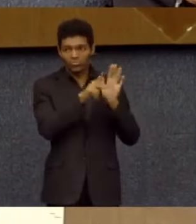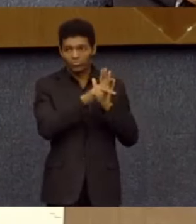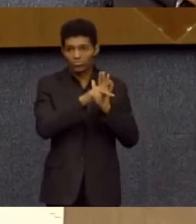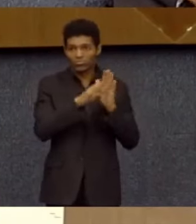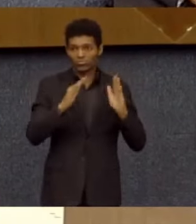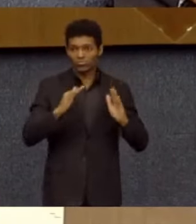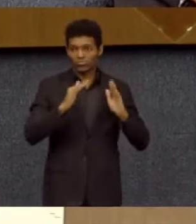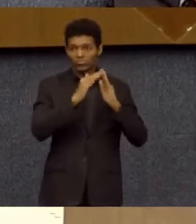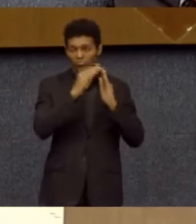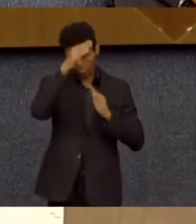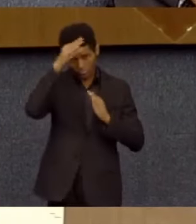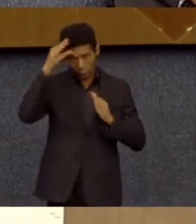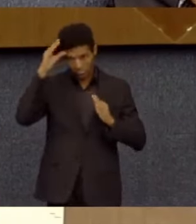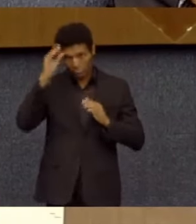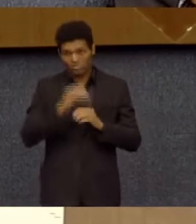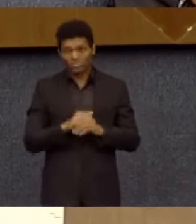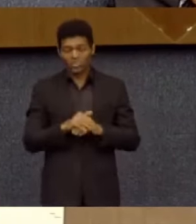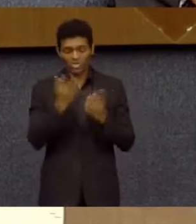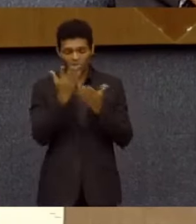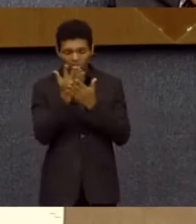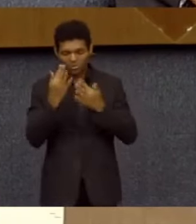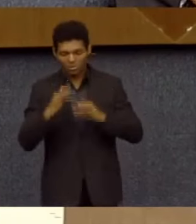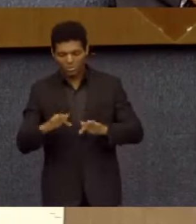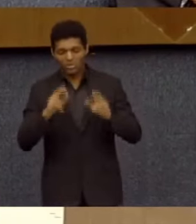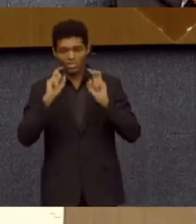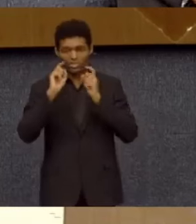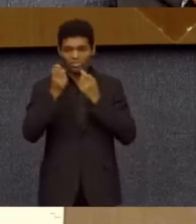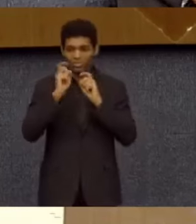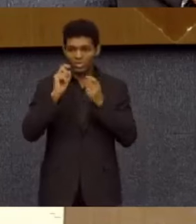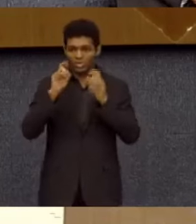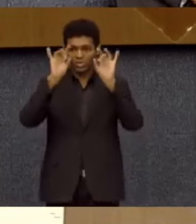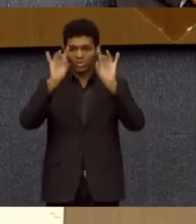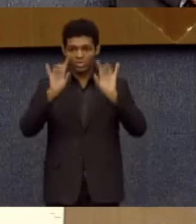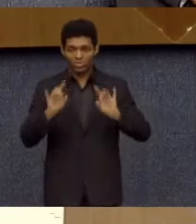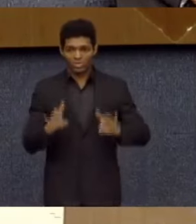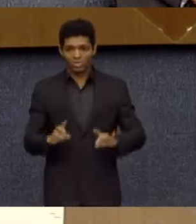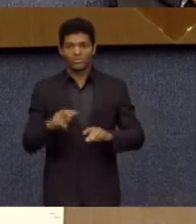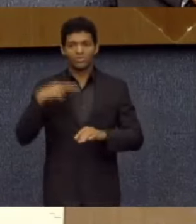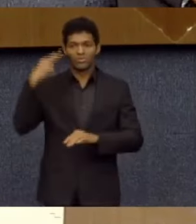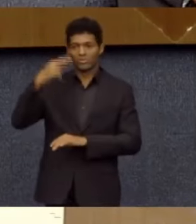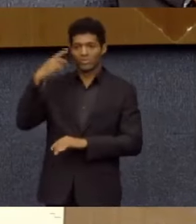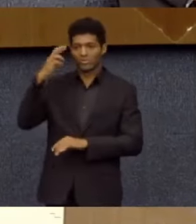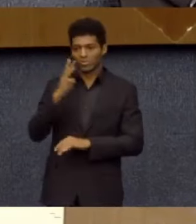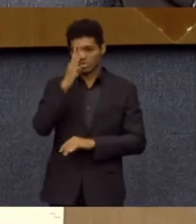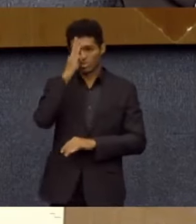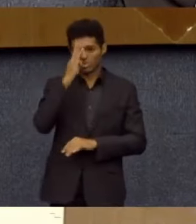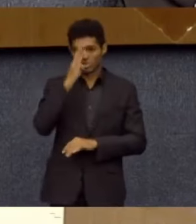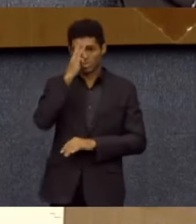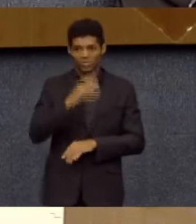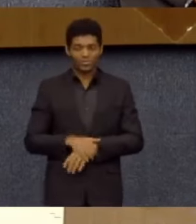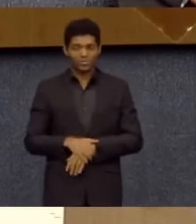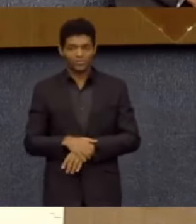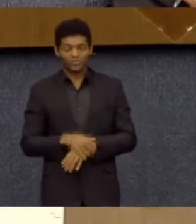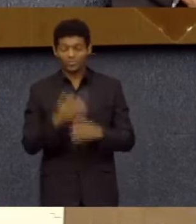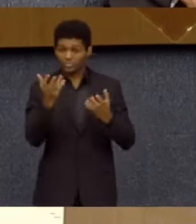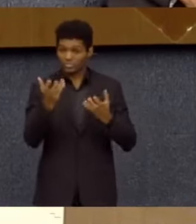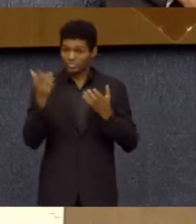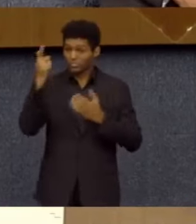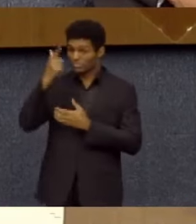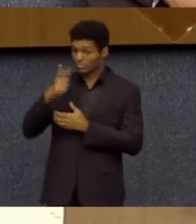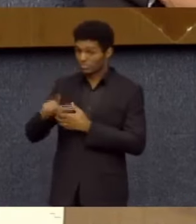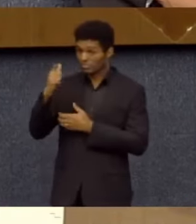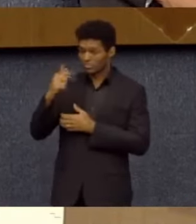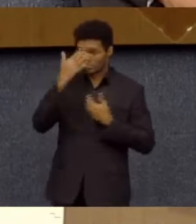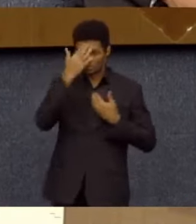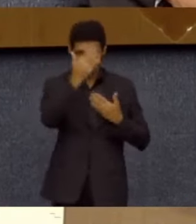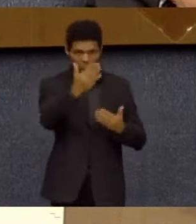Para o encerramento regimental desta reunião solene, o vereador Vanderlei Porto. Quero aqui mais uma vez